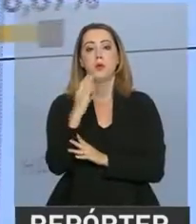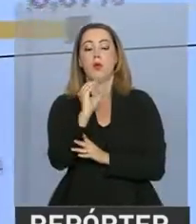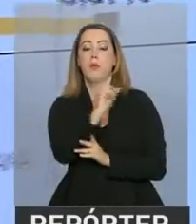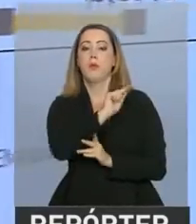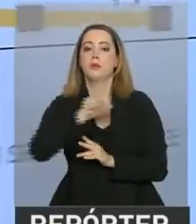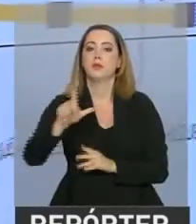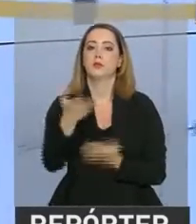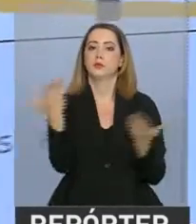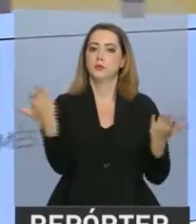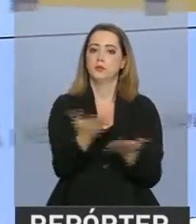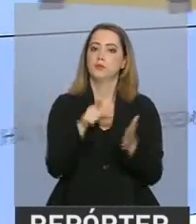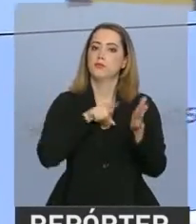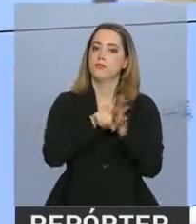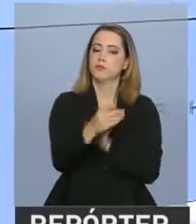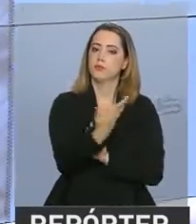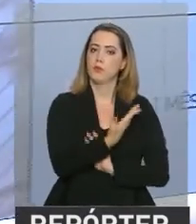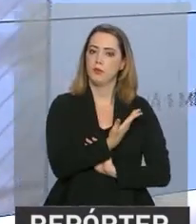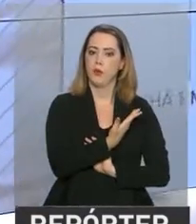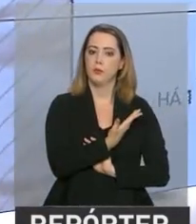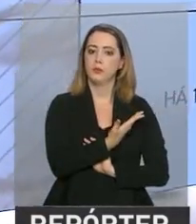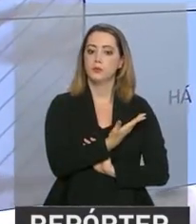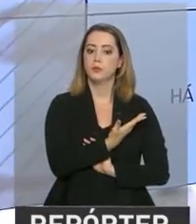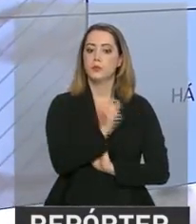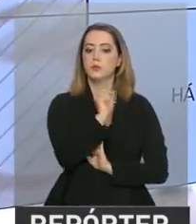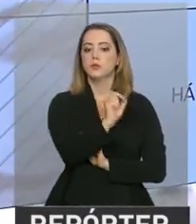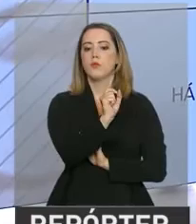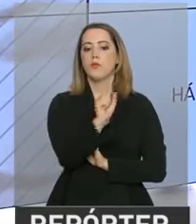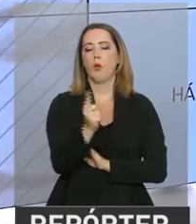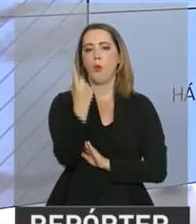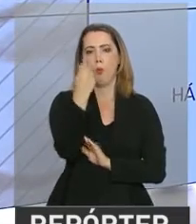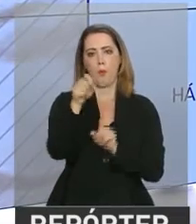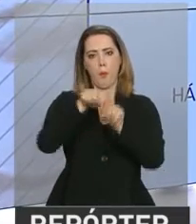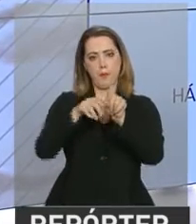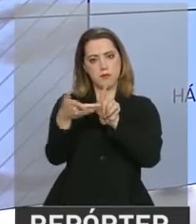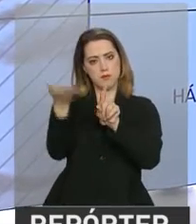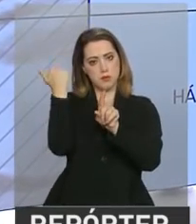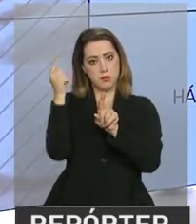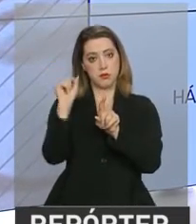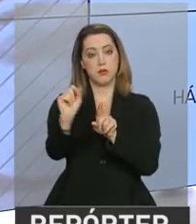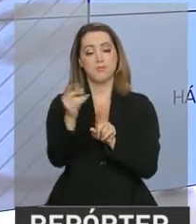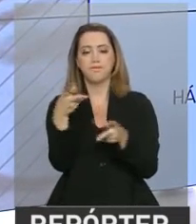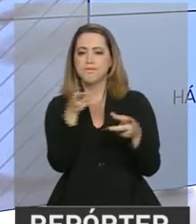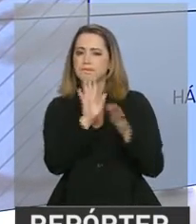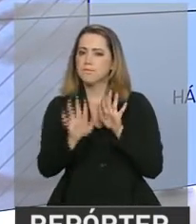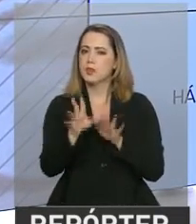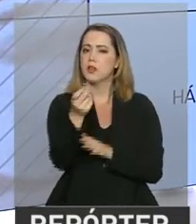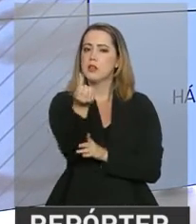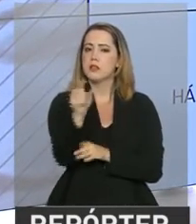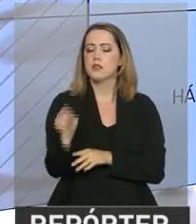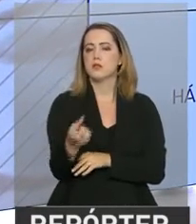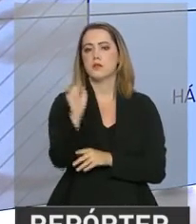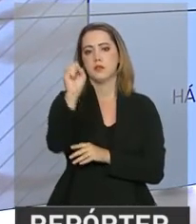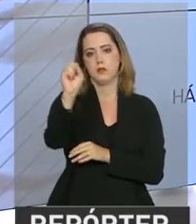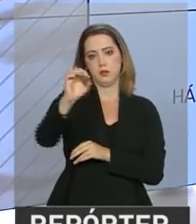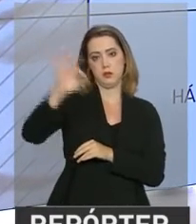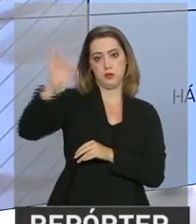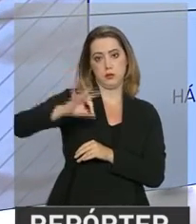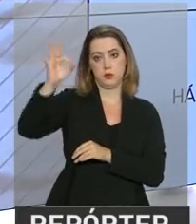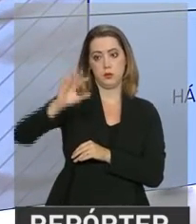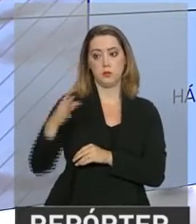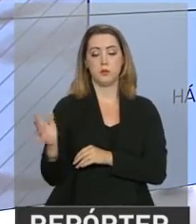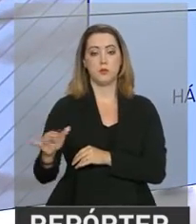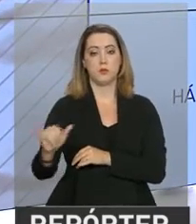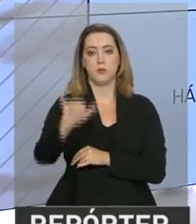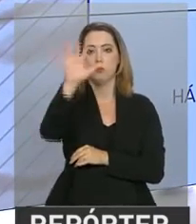percentuais agora aqui no nosso telão olha só há um mês os analistas previam inflação de 6,88 por cento para